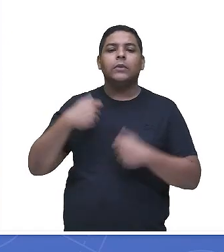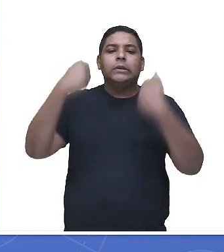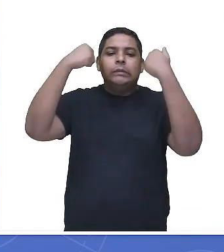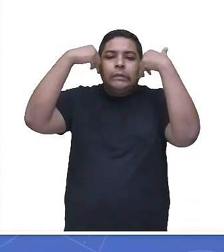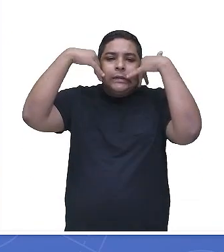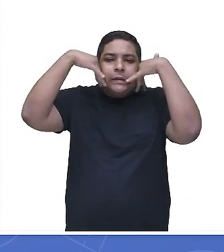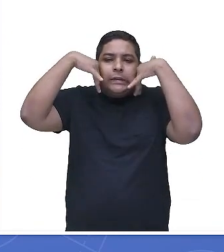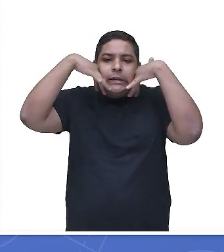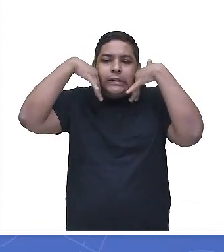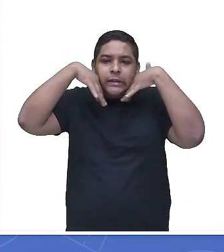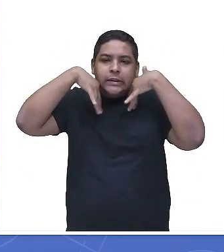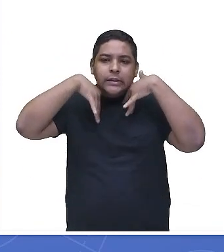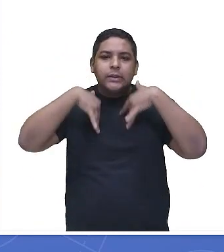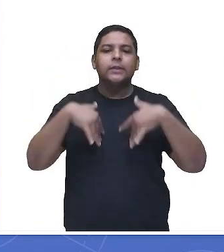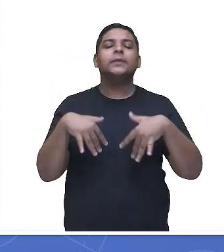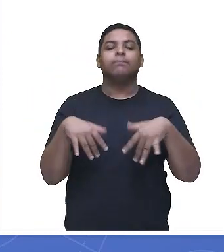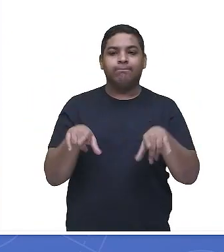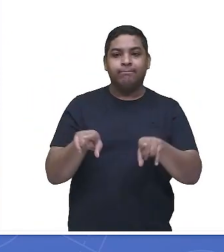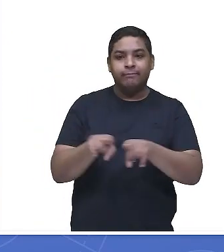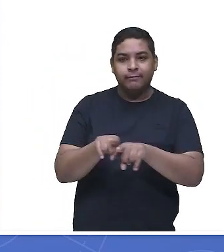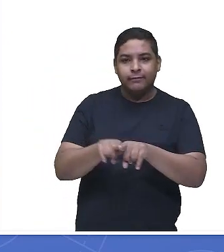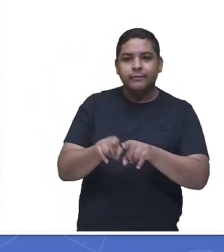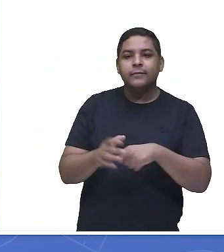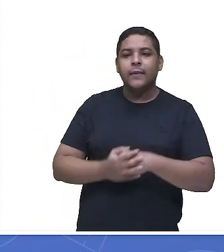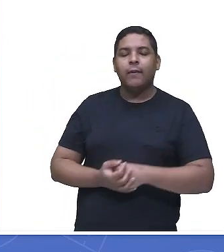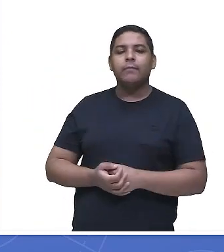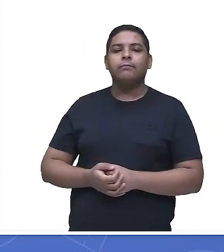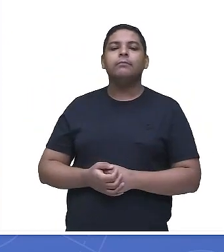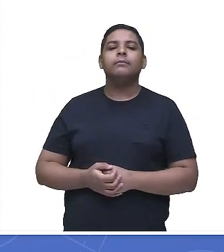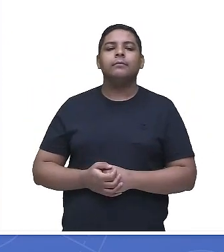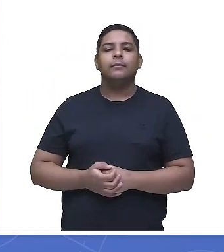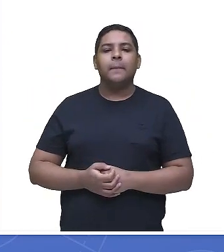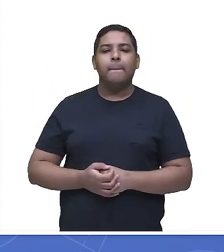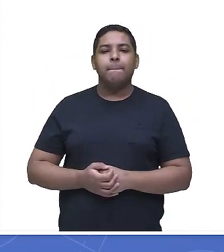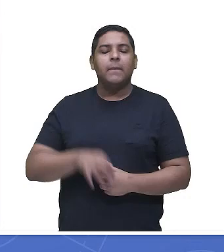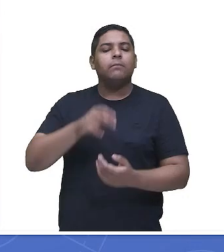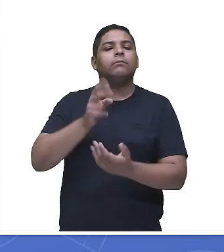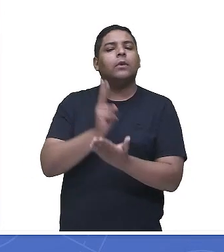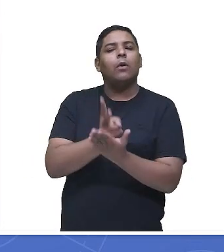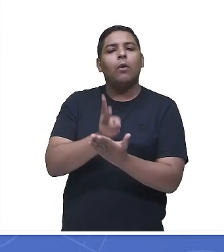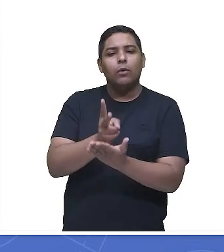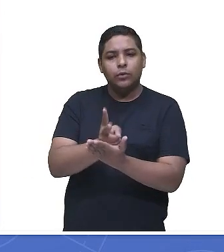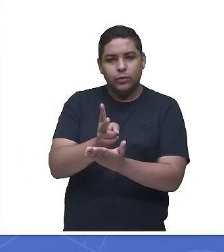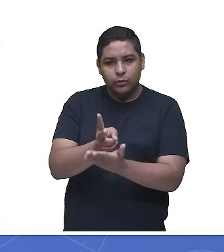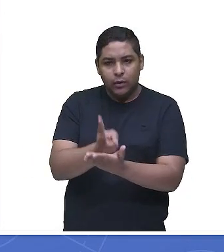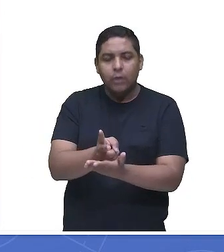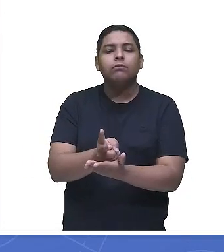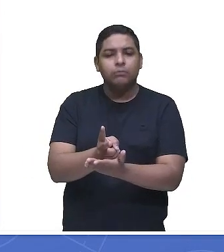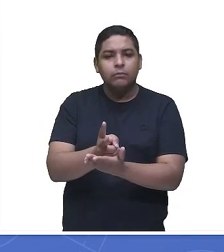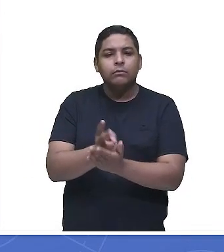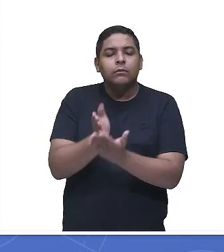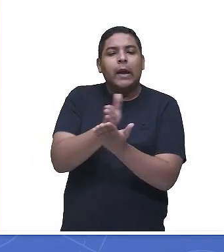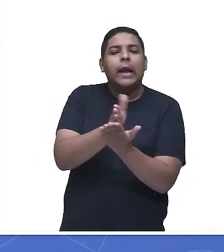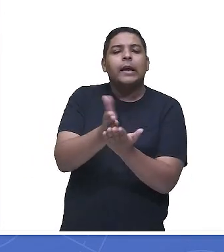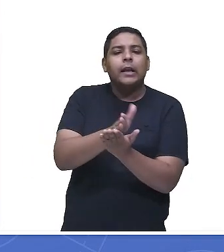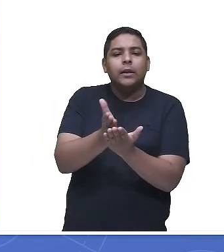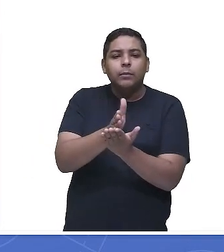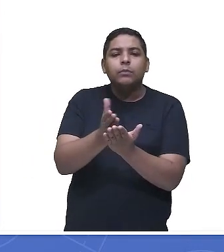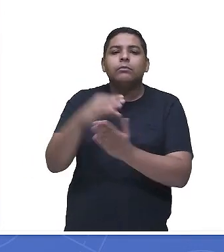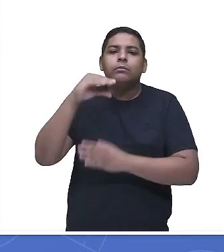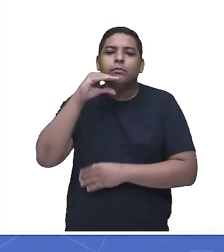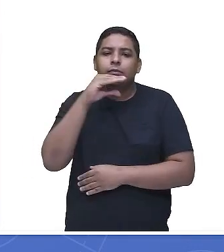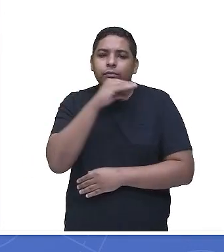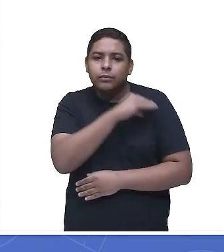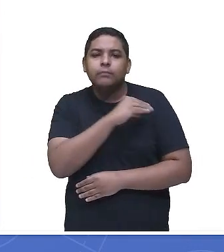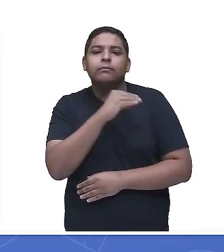alguma coisa vai acontecer, principalmente a liberação de suor, para eu manter o equilíbrio de temperatura nesse caso. Deu para entender? Então, a homeostase é sempre